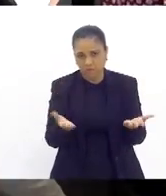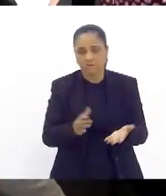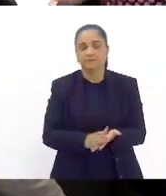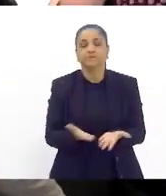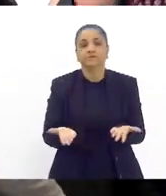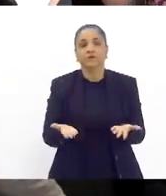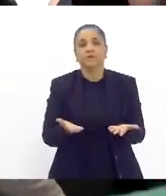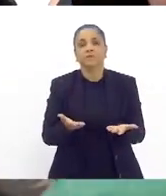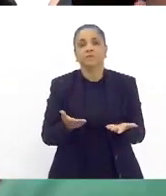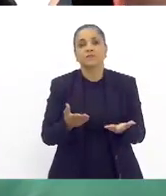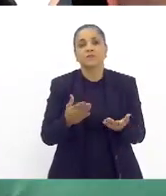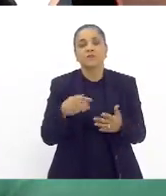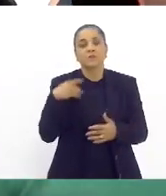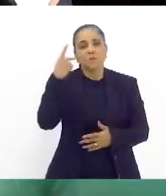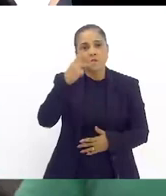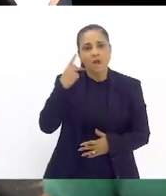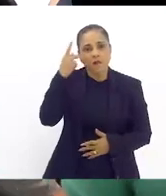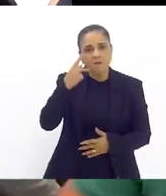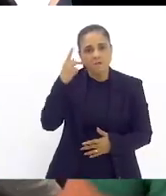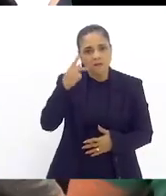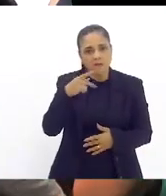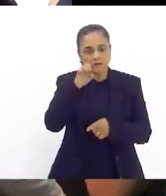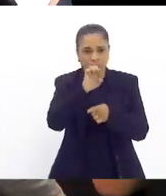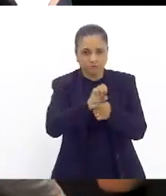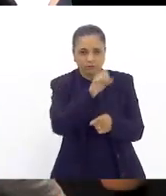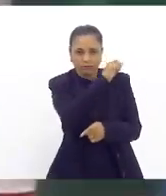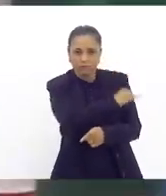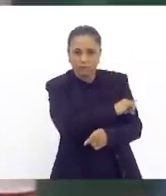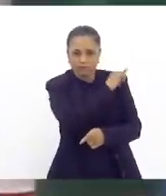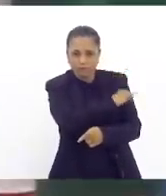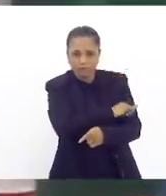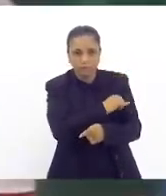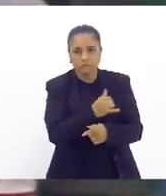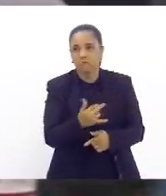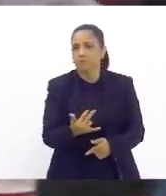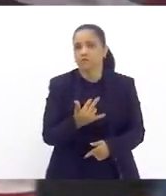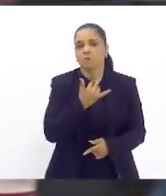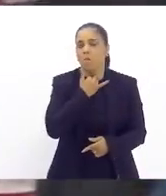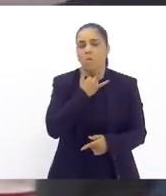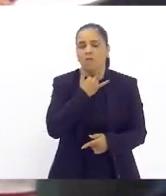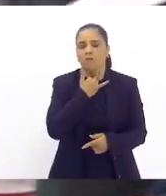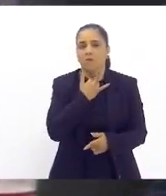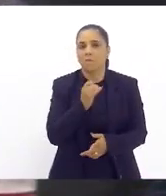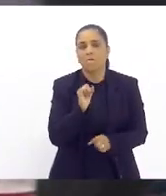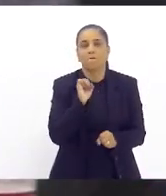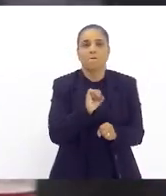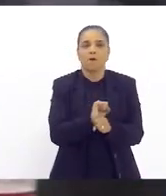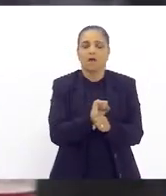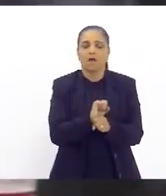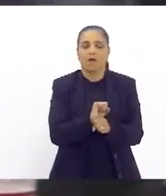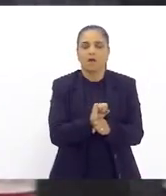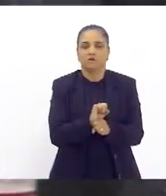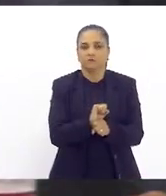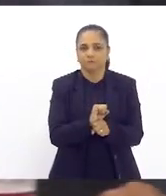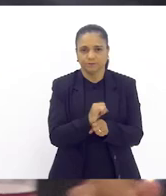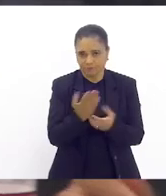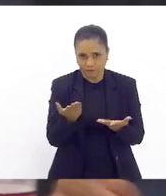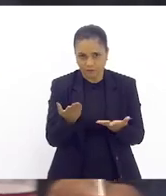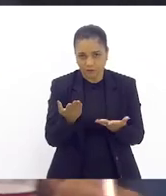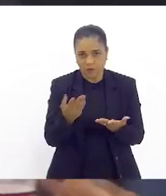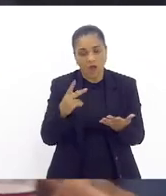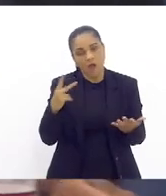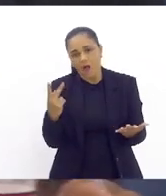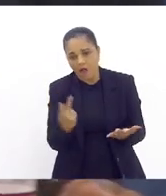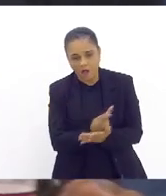o Parlamento do estado não poderia permanecer inerte diante do que vem ocorrendo